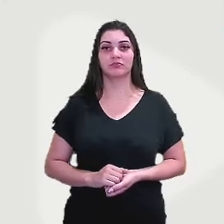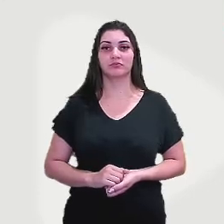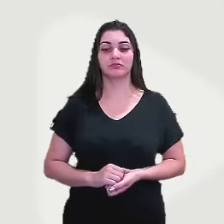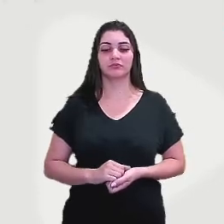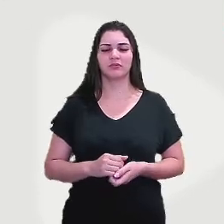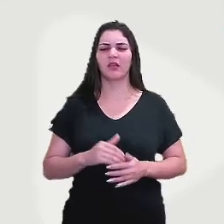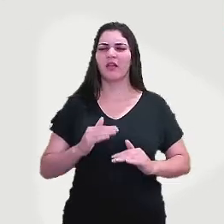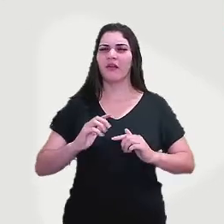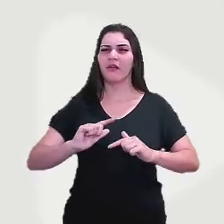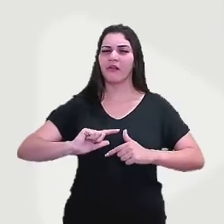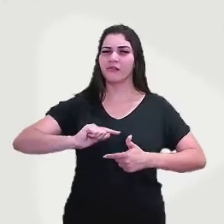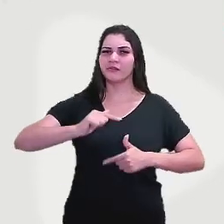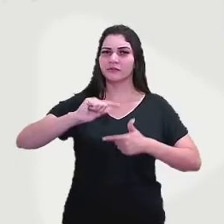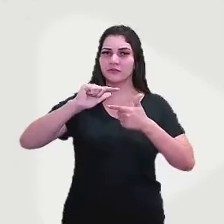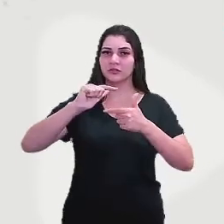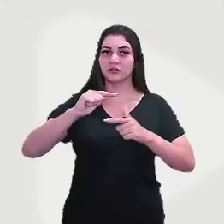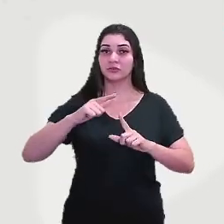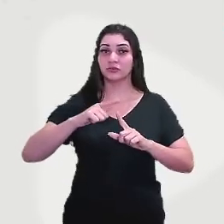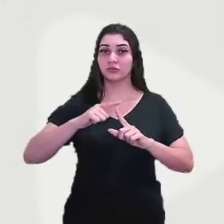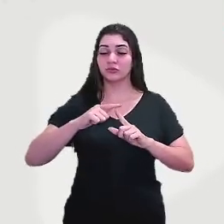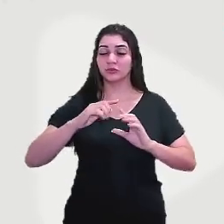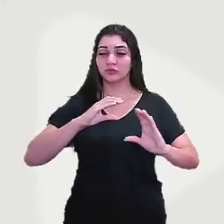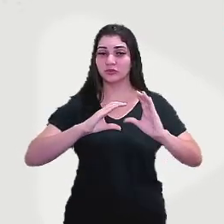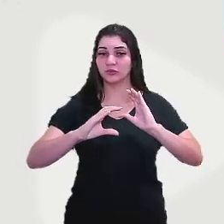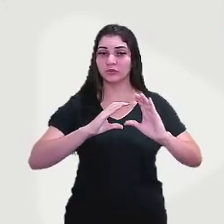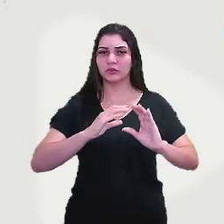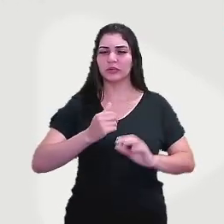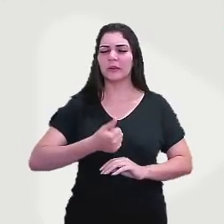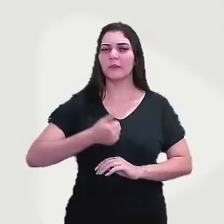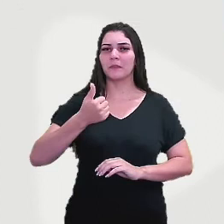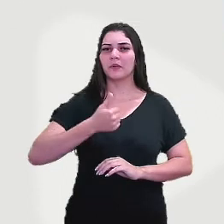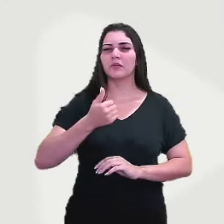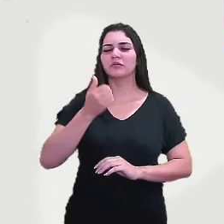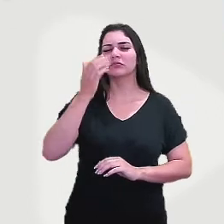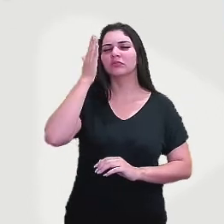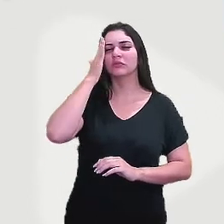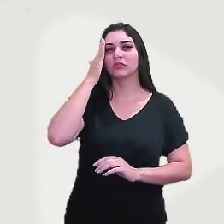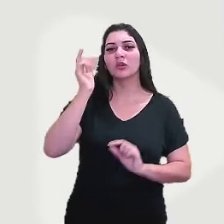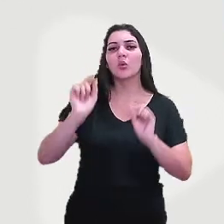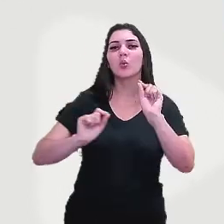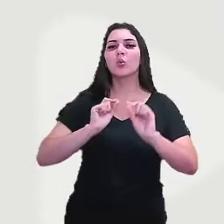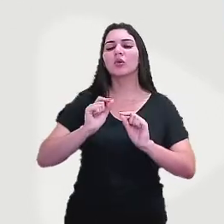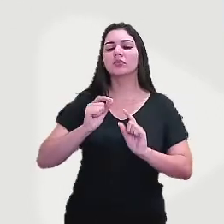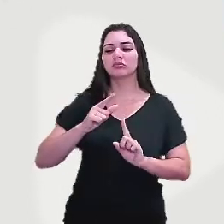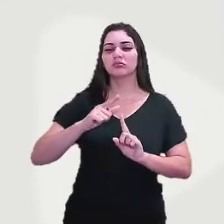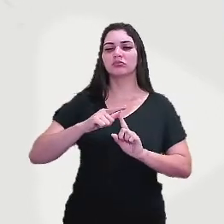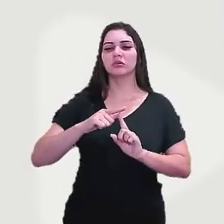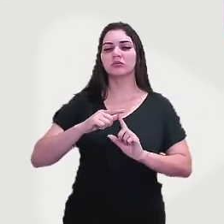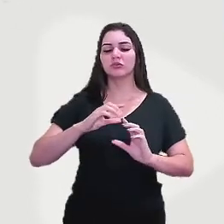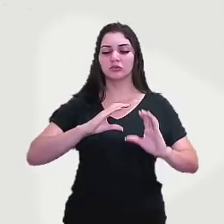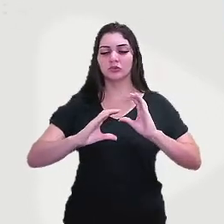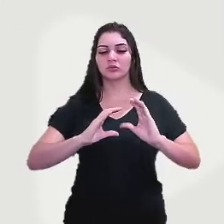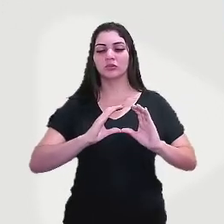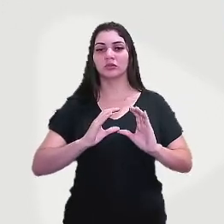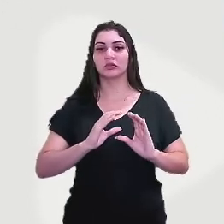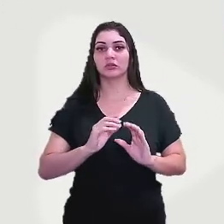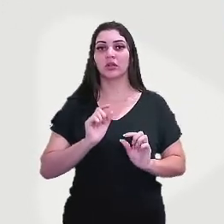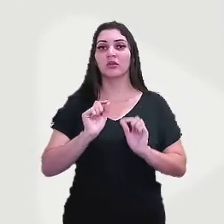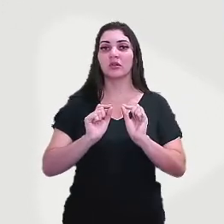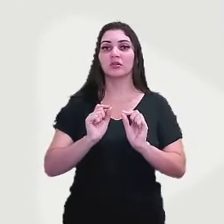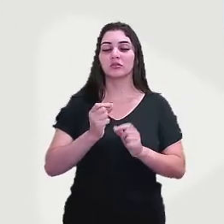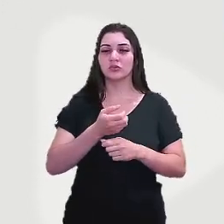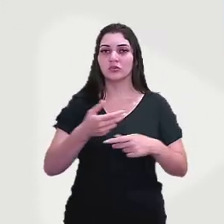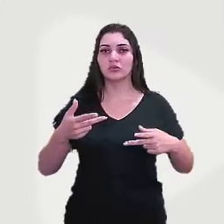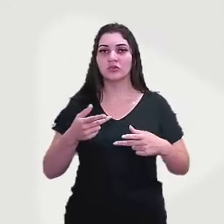A evolução dos diversos meios de comunicação. Primeiramente, vamos compreender o que são meios de comunicação. São ferramentas que